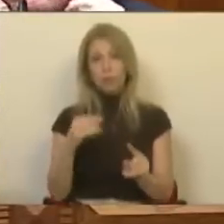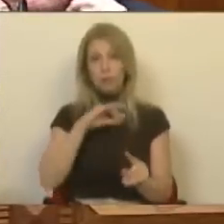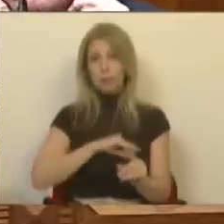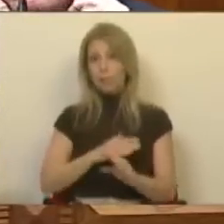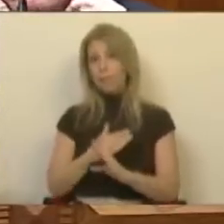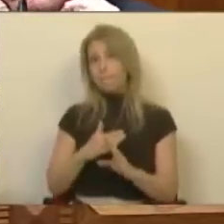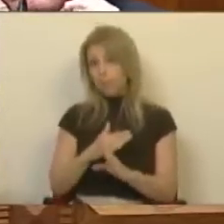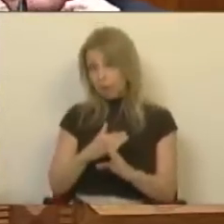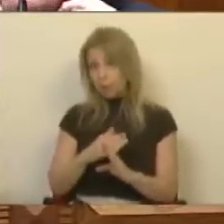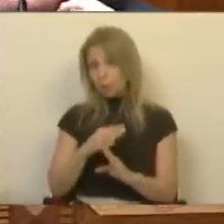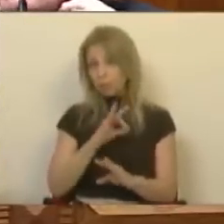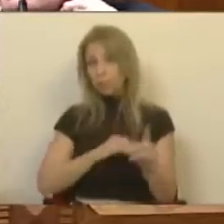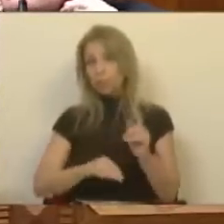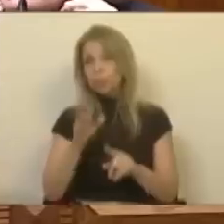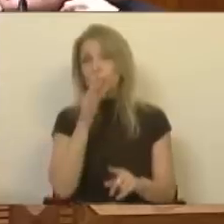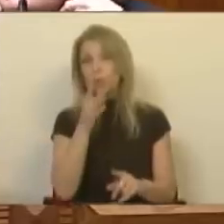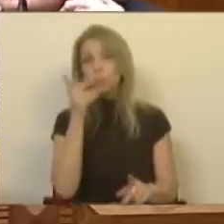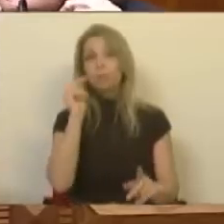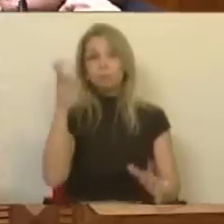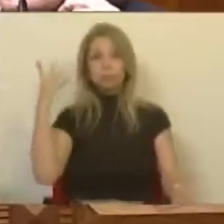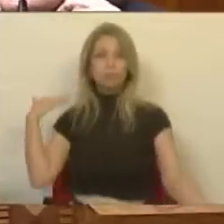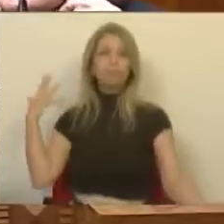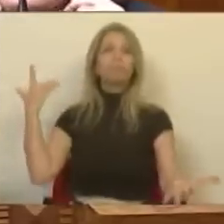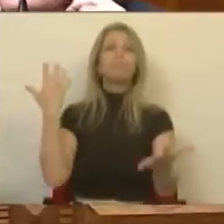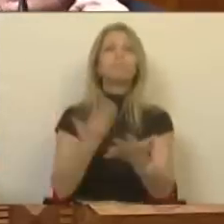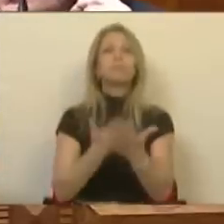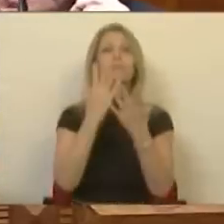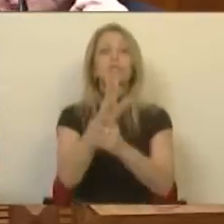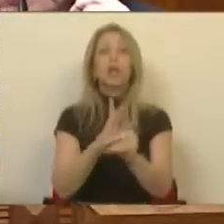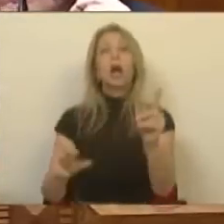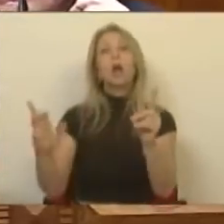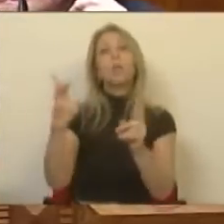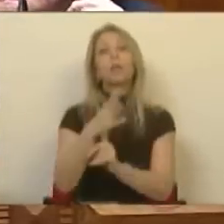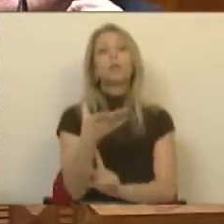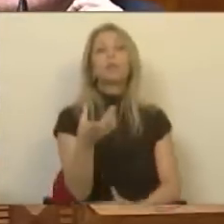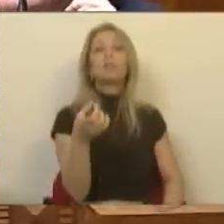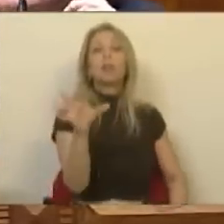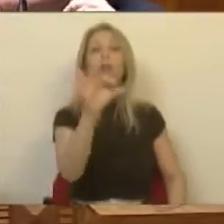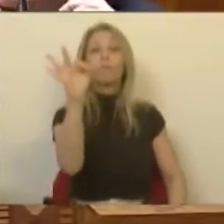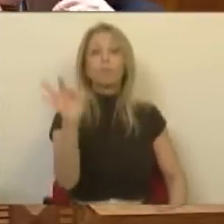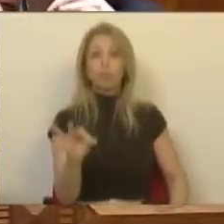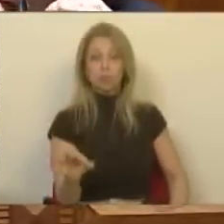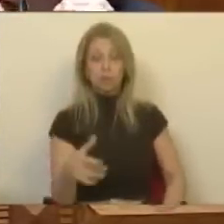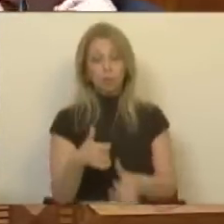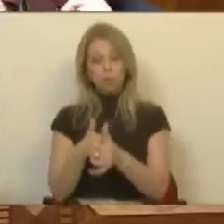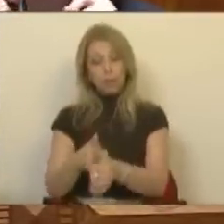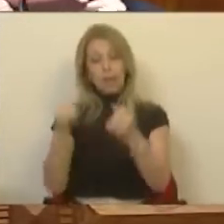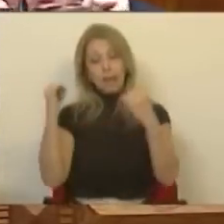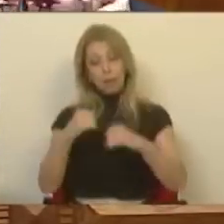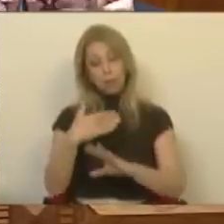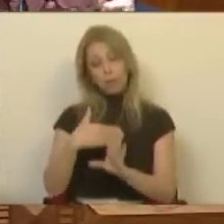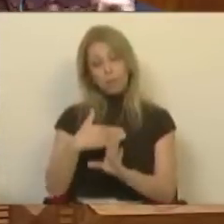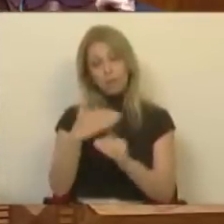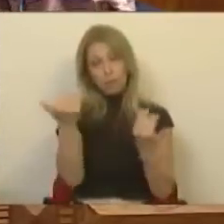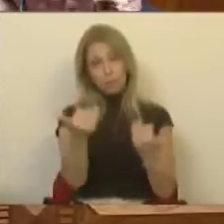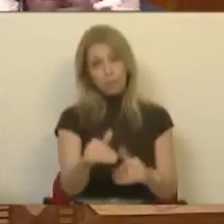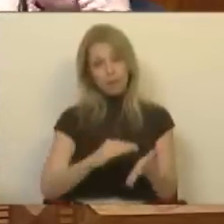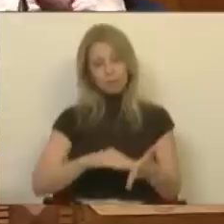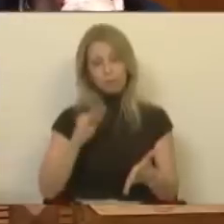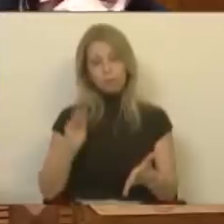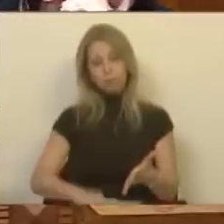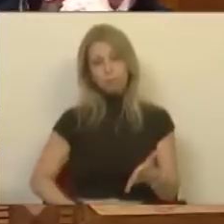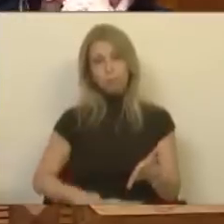ao longo destes anos já aumentou 19%. e cumprindo o acordo de Médio prazo que assinar